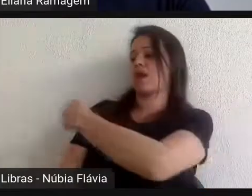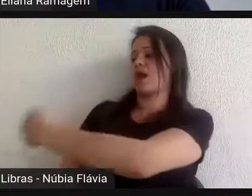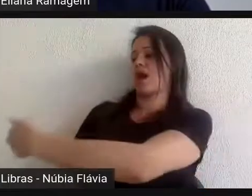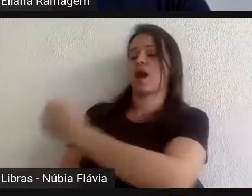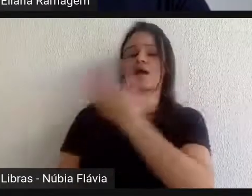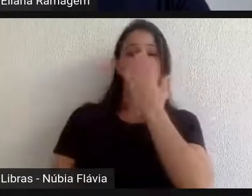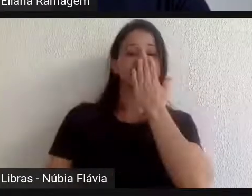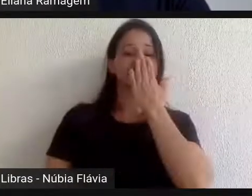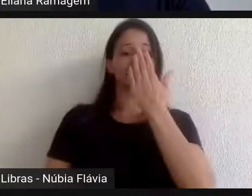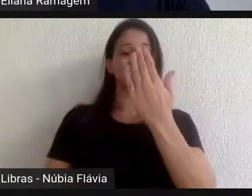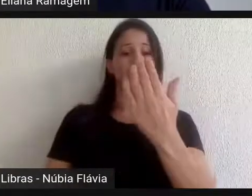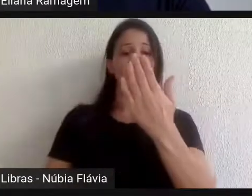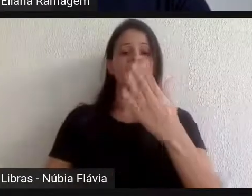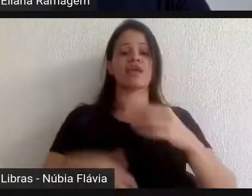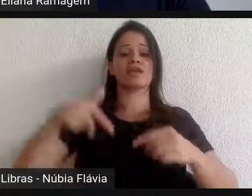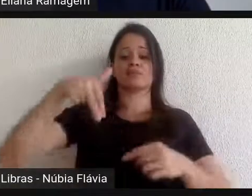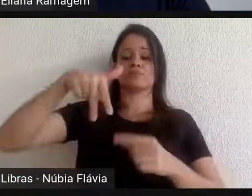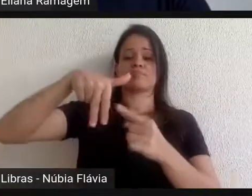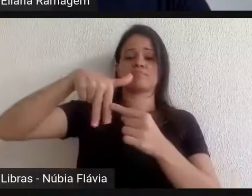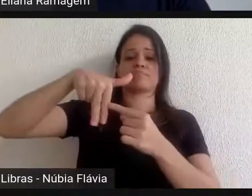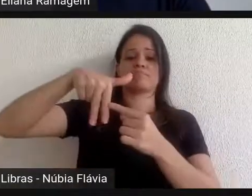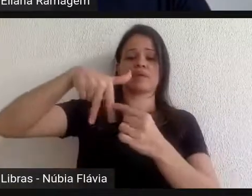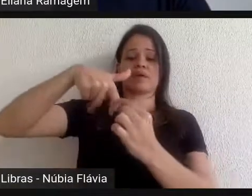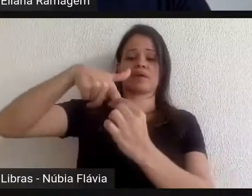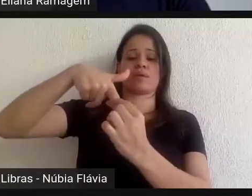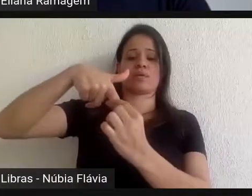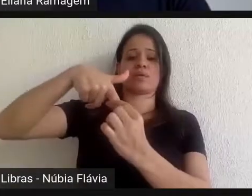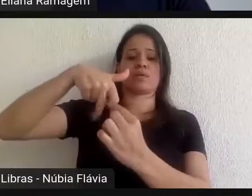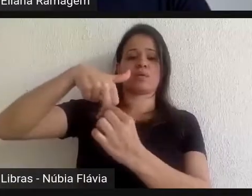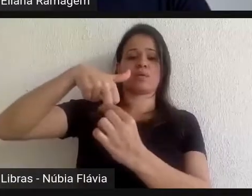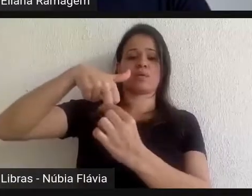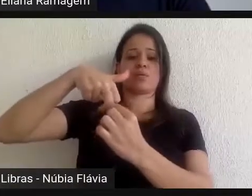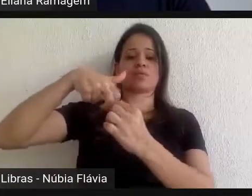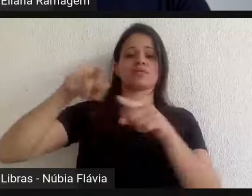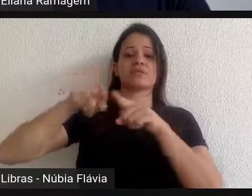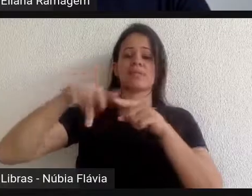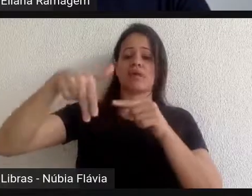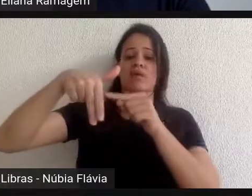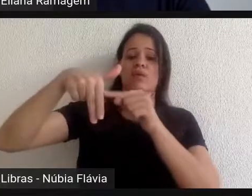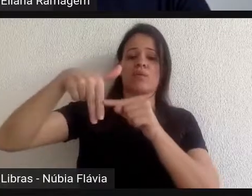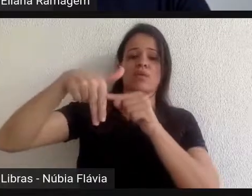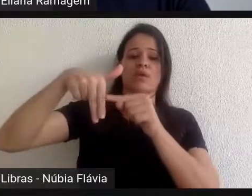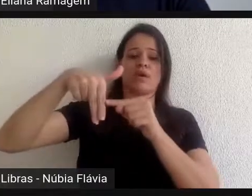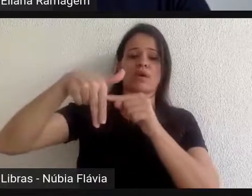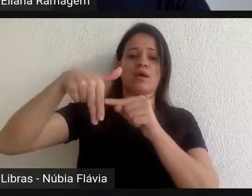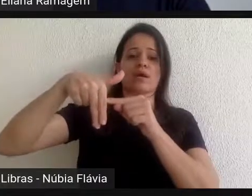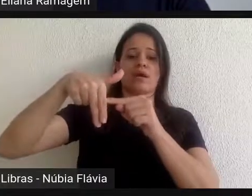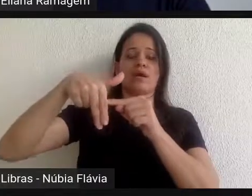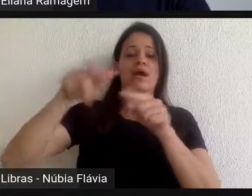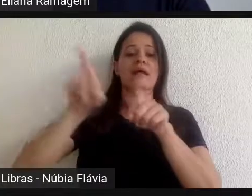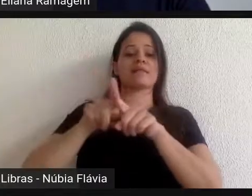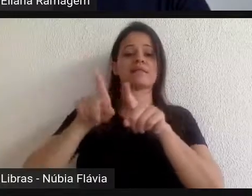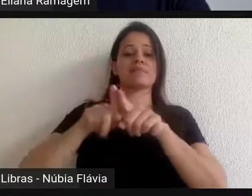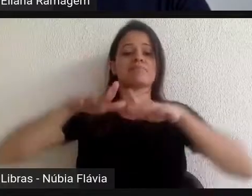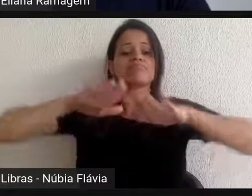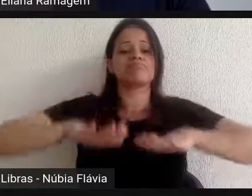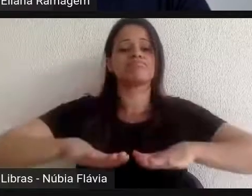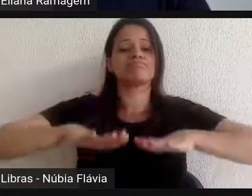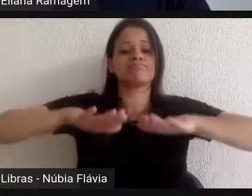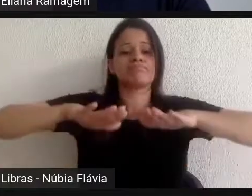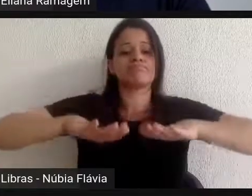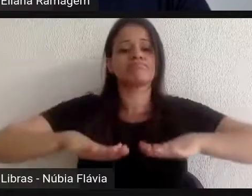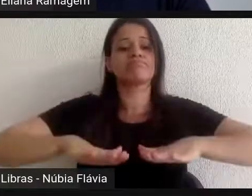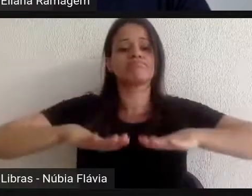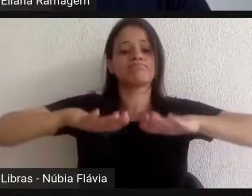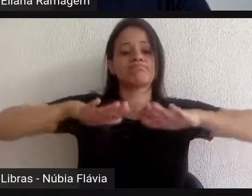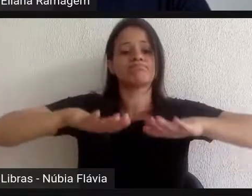trabalhando coxa, trabalhando quadril, trabalhando flexão lateral, e depois vai levando